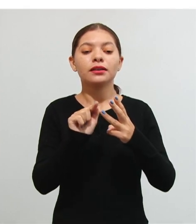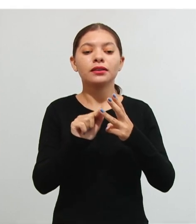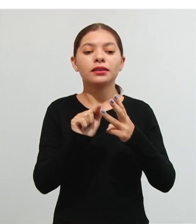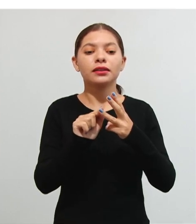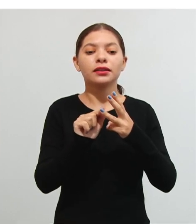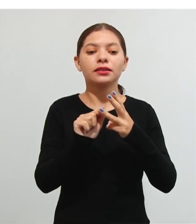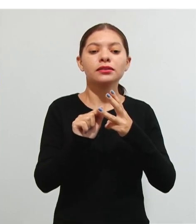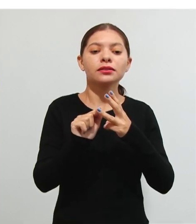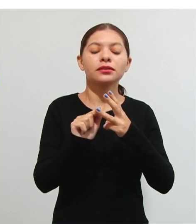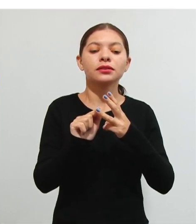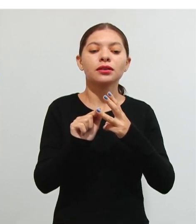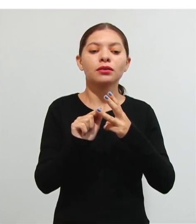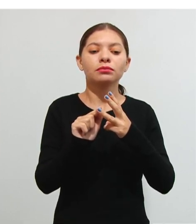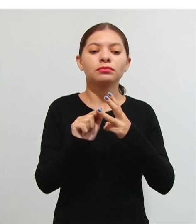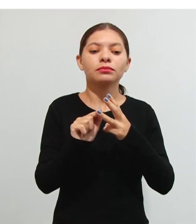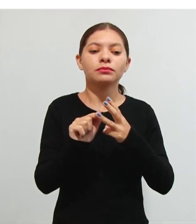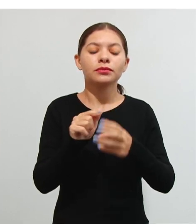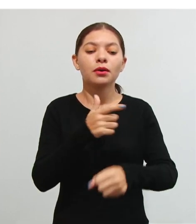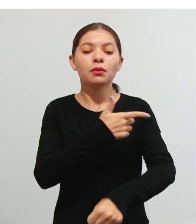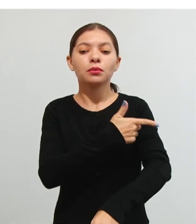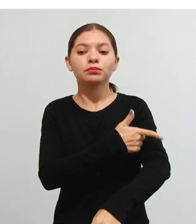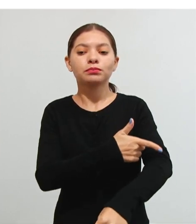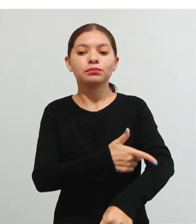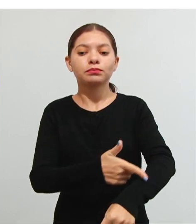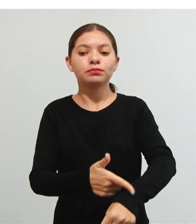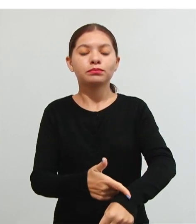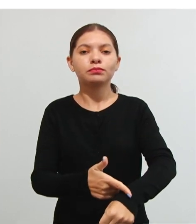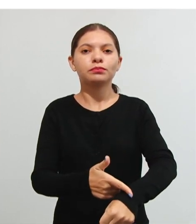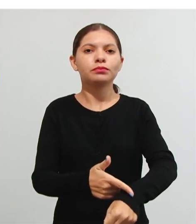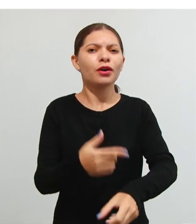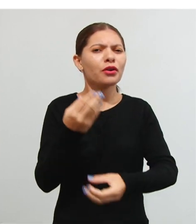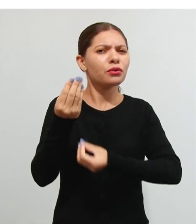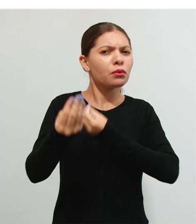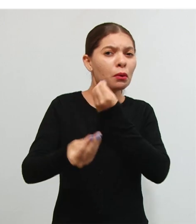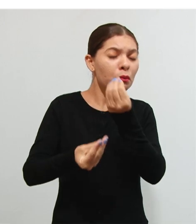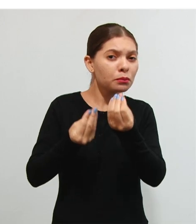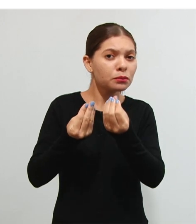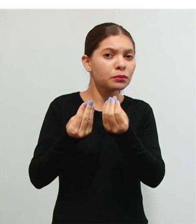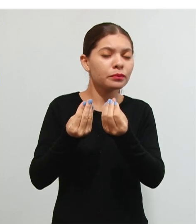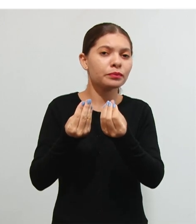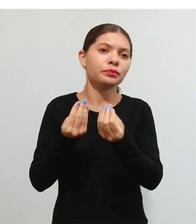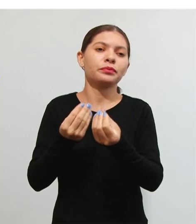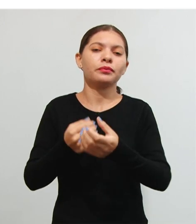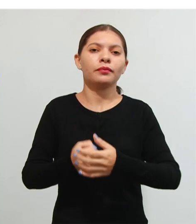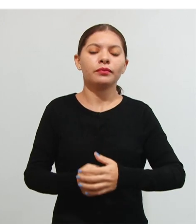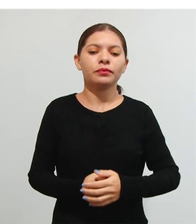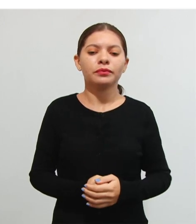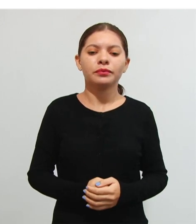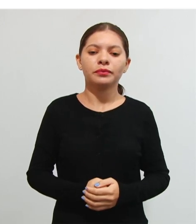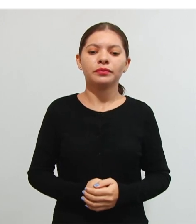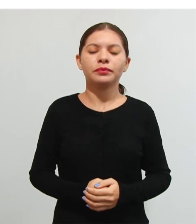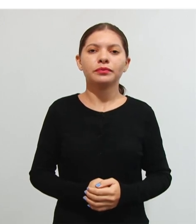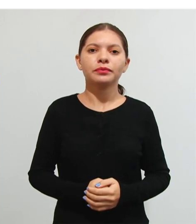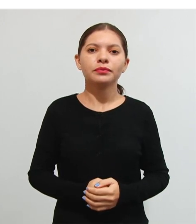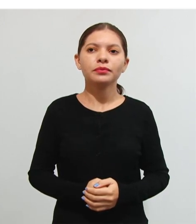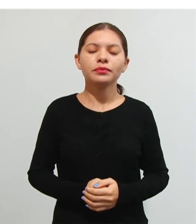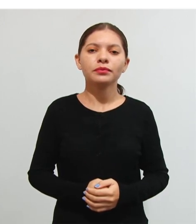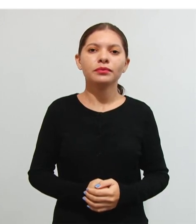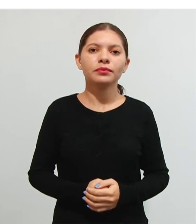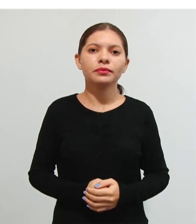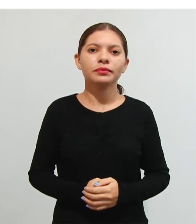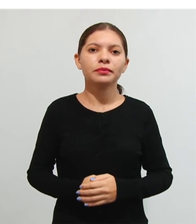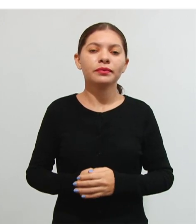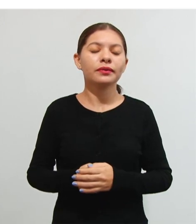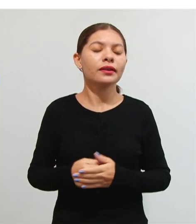no comportamento, né? Ter comportamentos restritivos, repetitivos e estereotipados. E